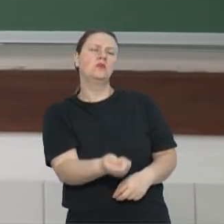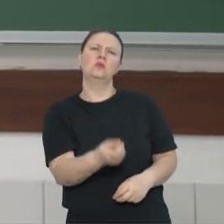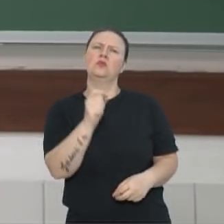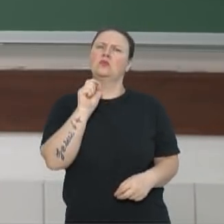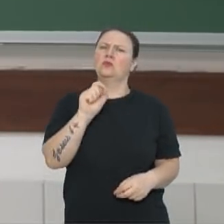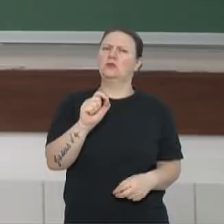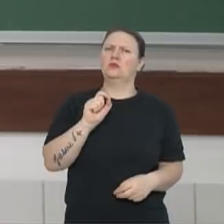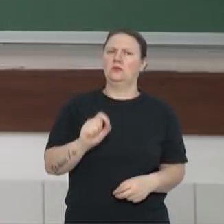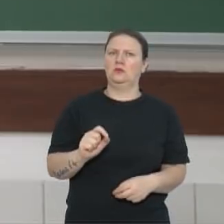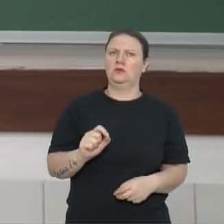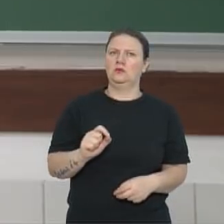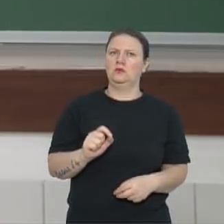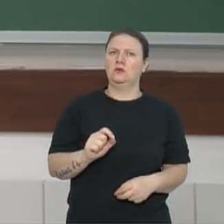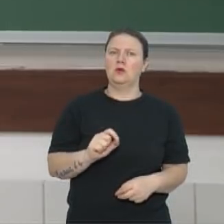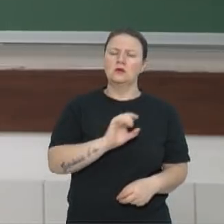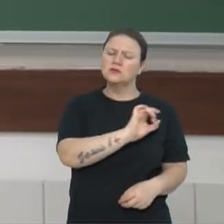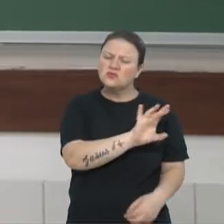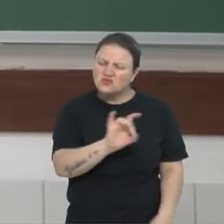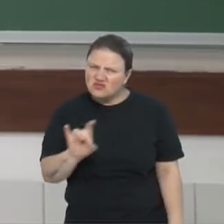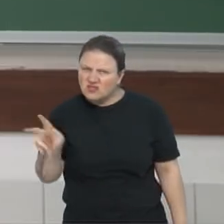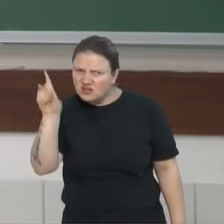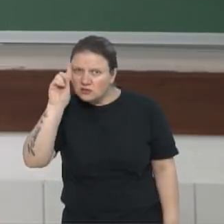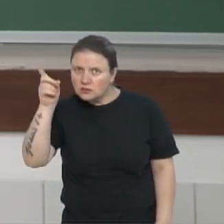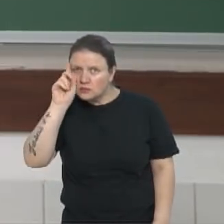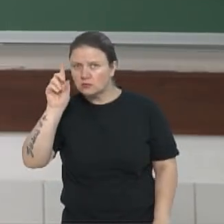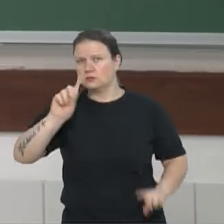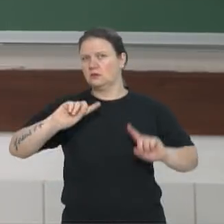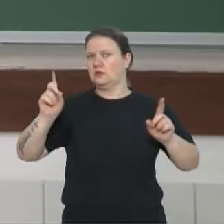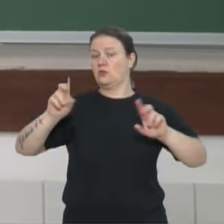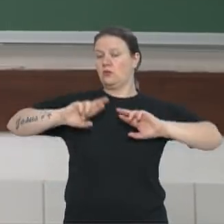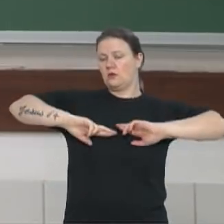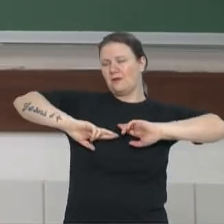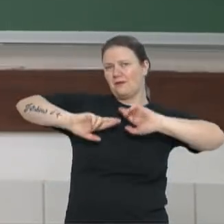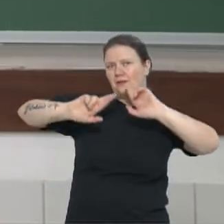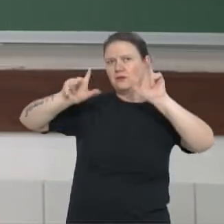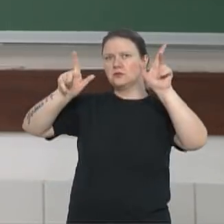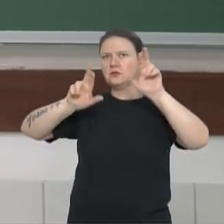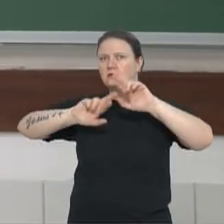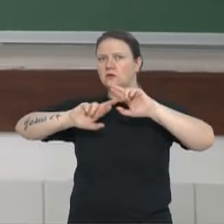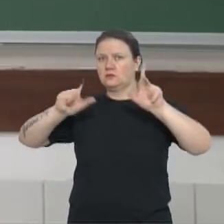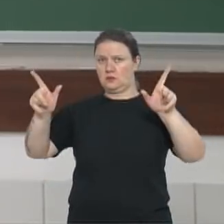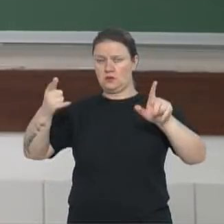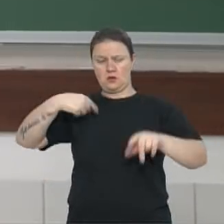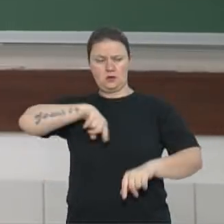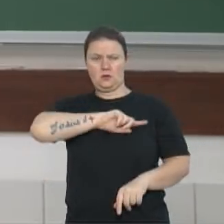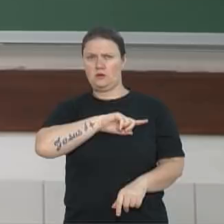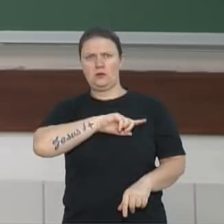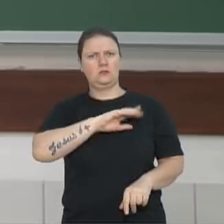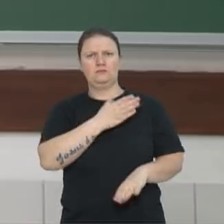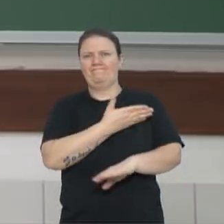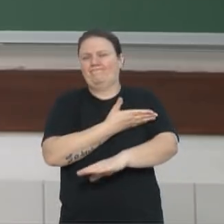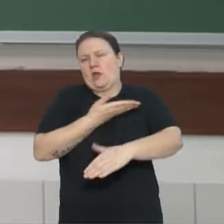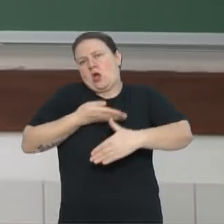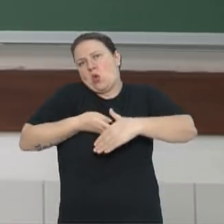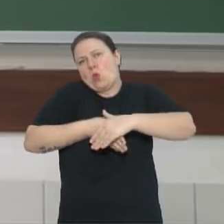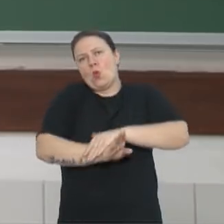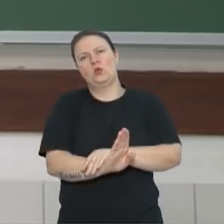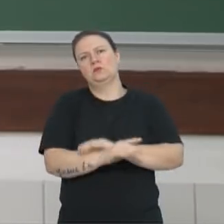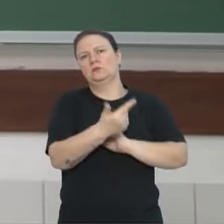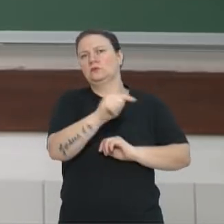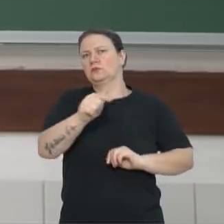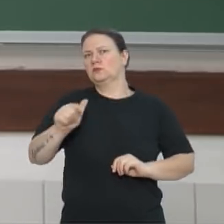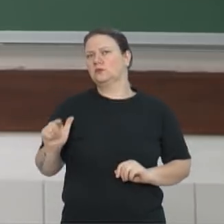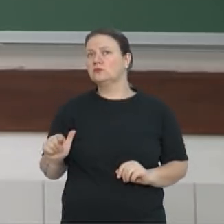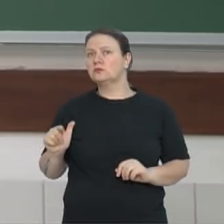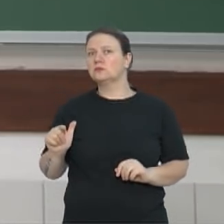movimento extracotidiano, ou seja, são os movimentos que nós não fazemos no nosso dia a dia,